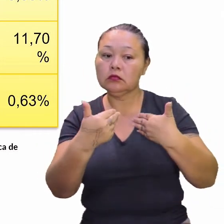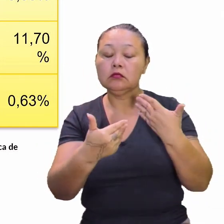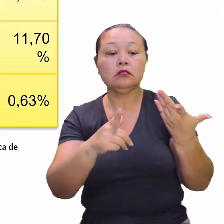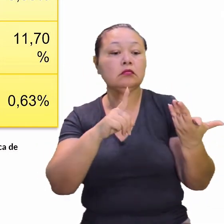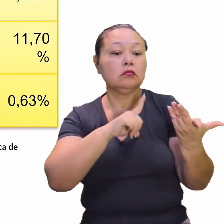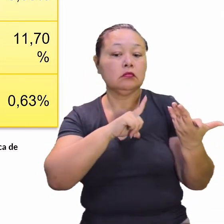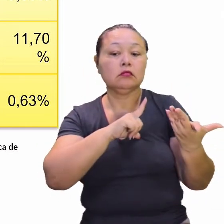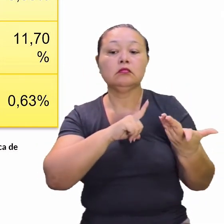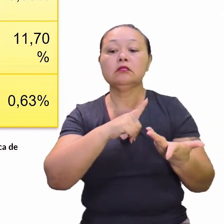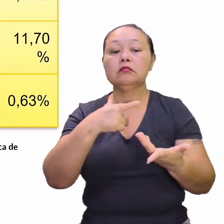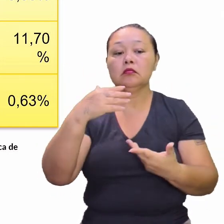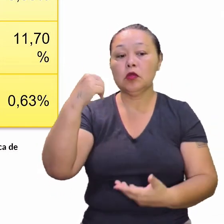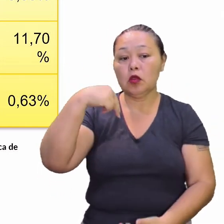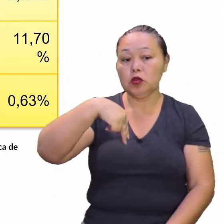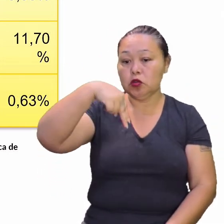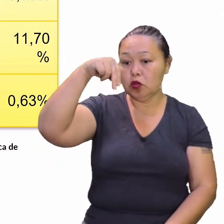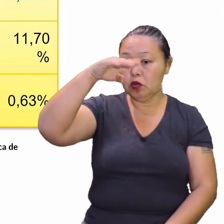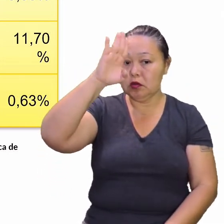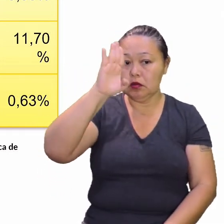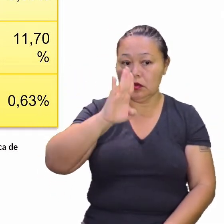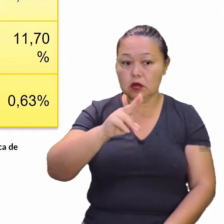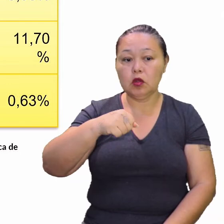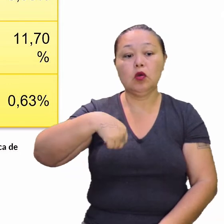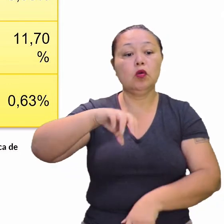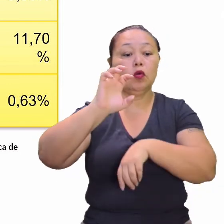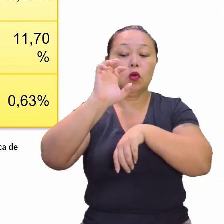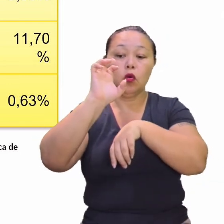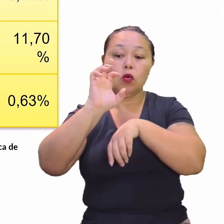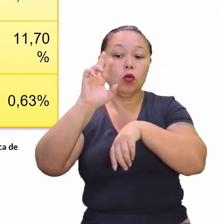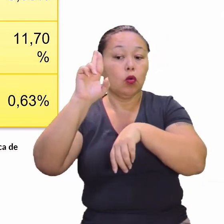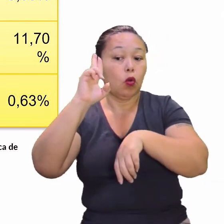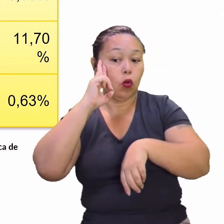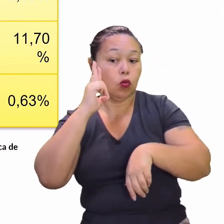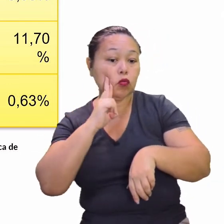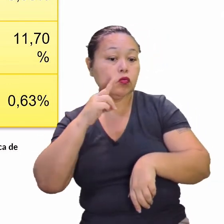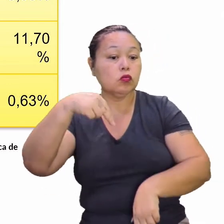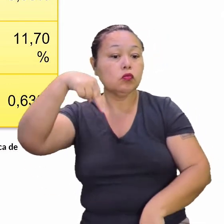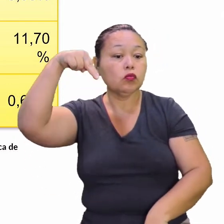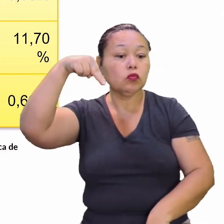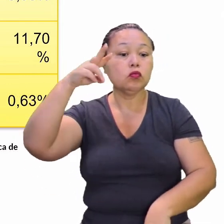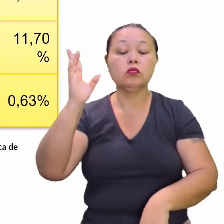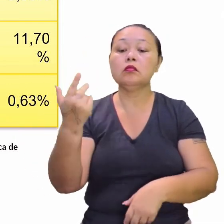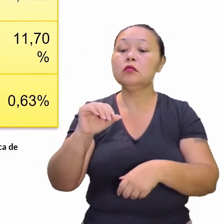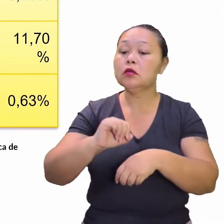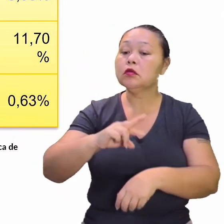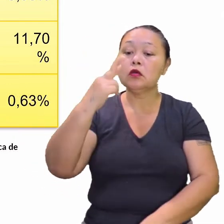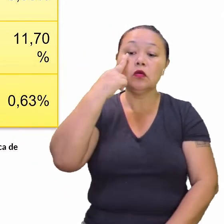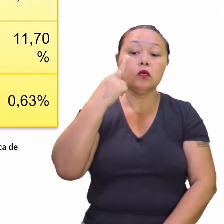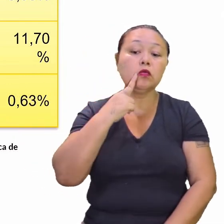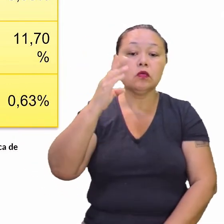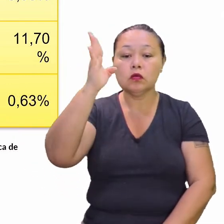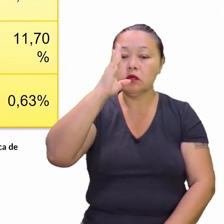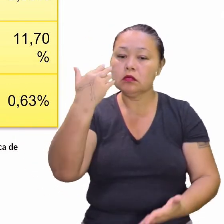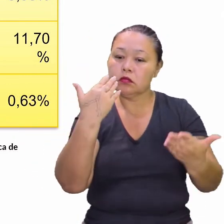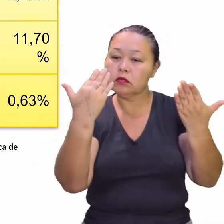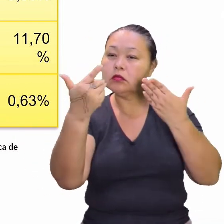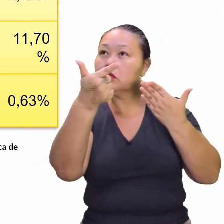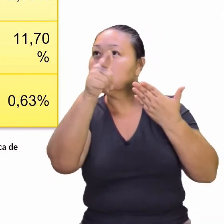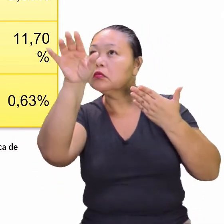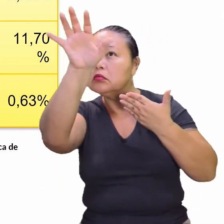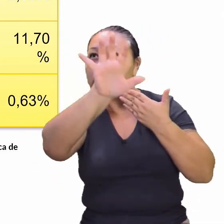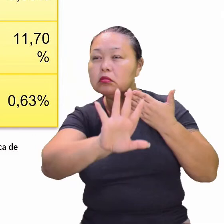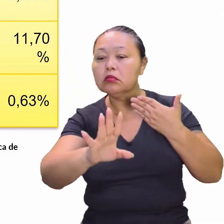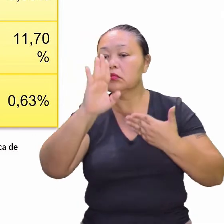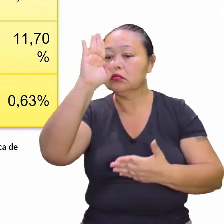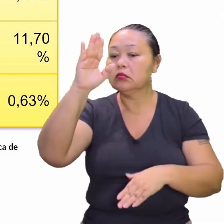tem Rondônia, Norte, Norte Brasil, a participação no PIB. E a gente observa que a região norte, se a gente for comparar com outras regiões